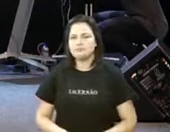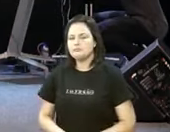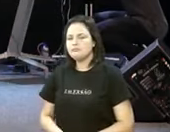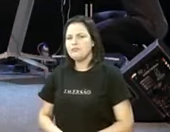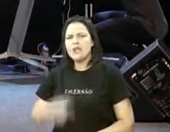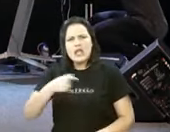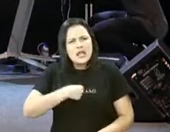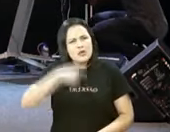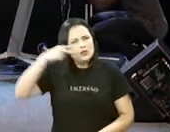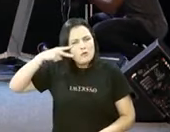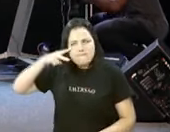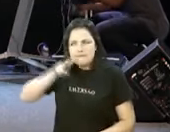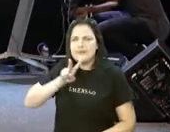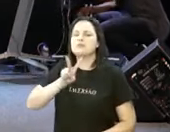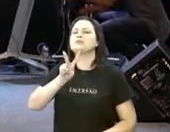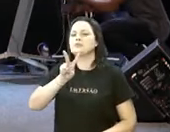Eu estou vendo.